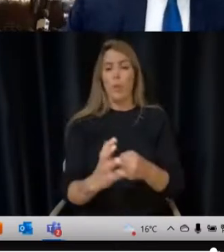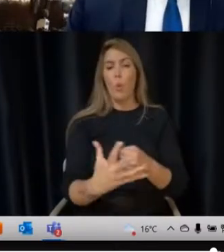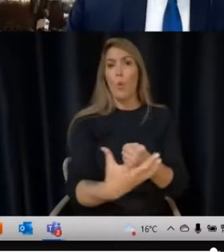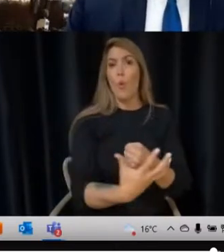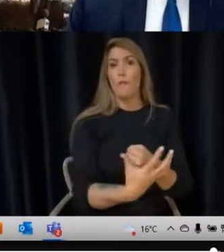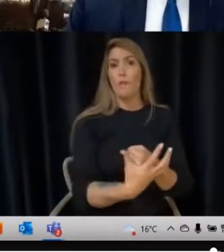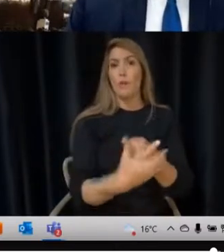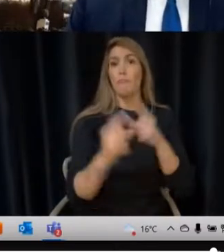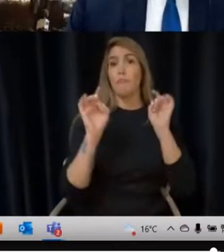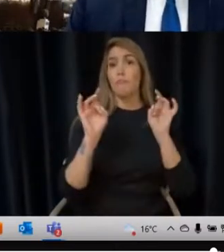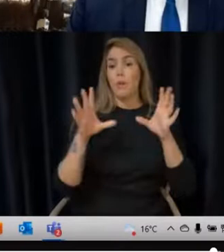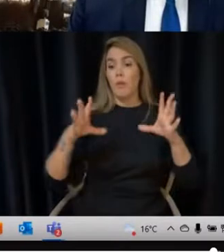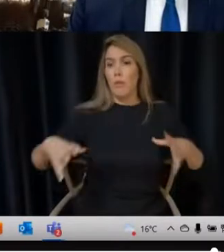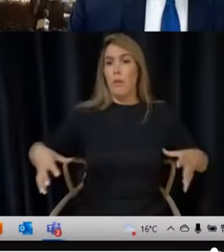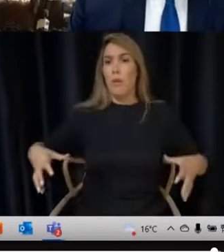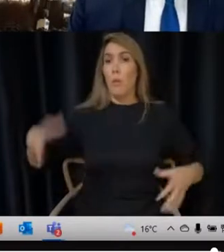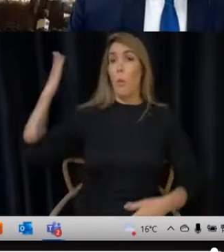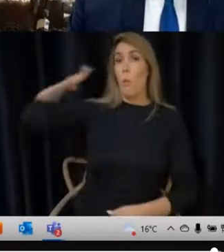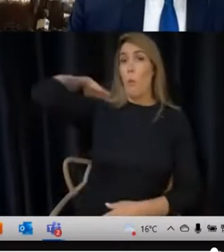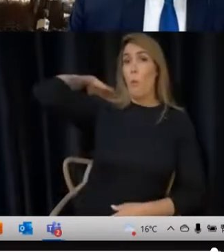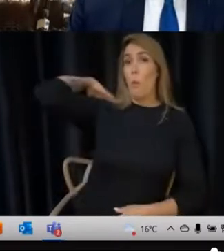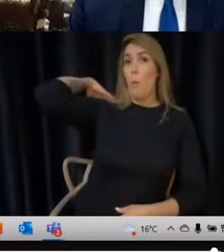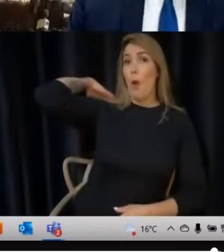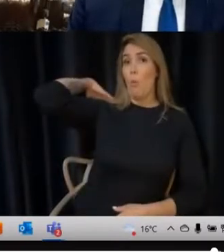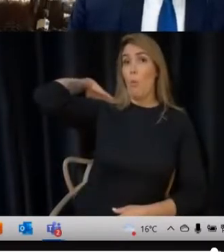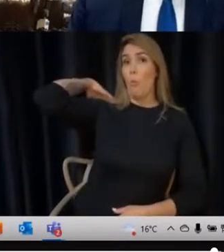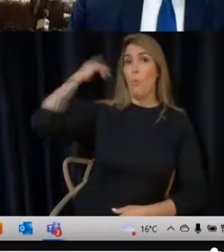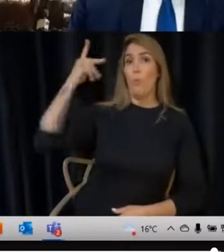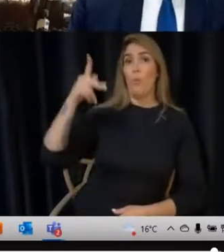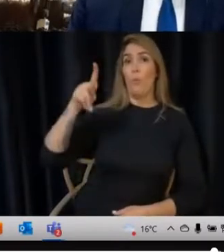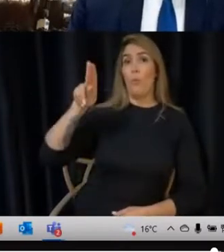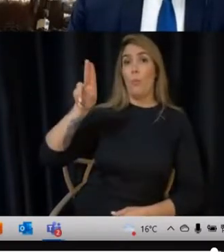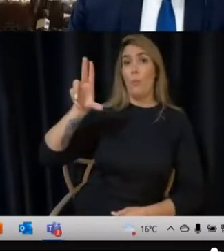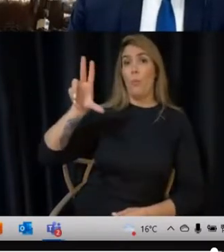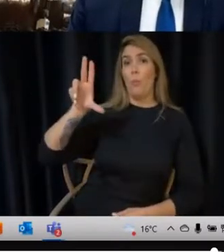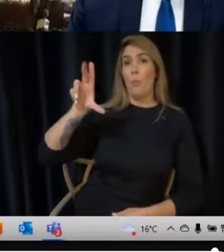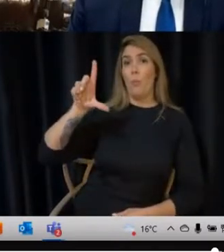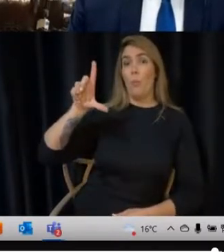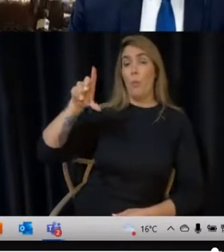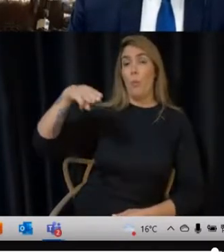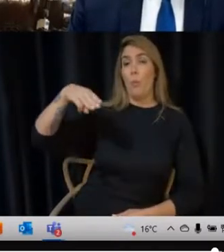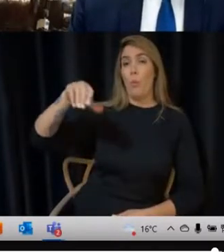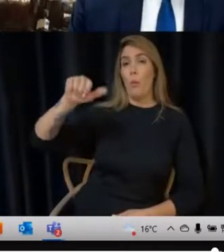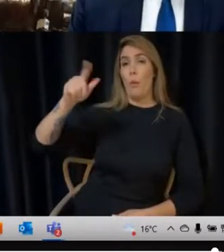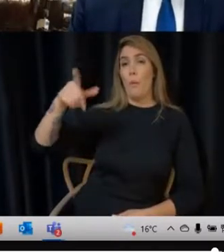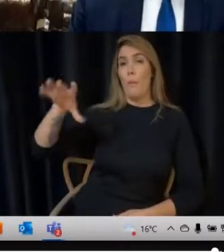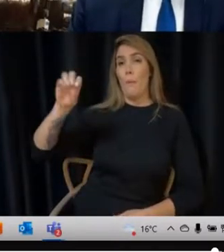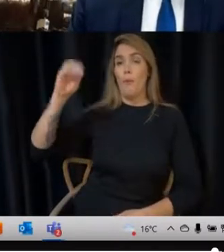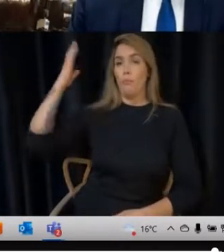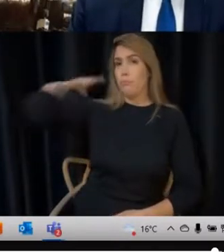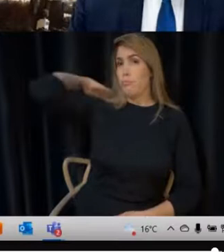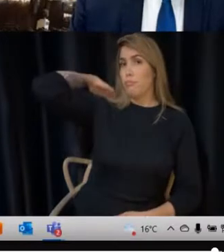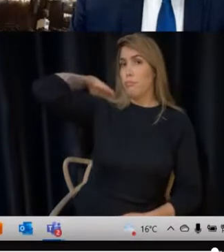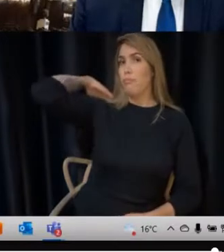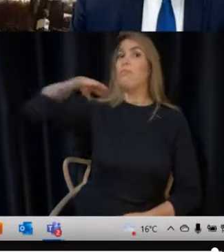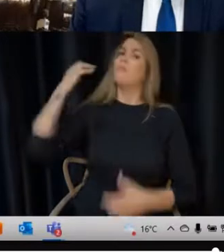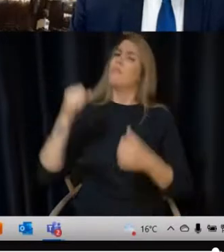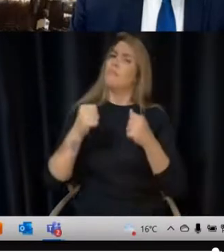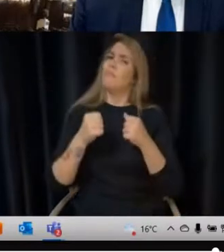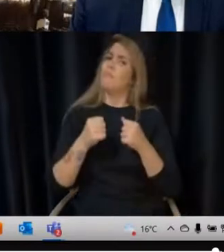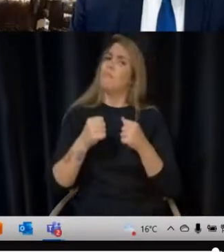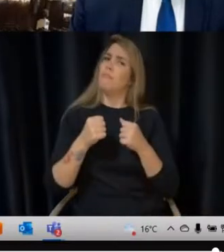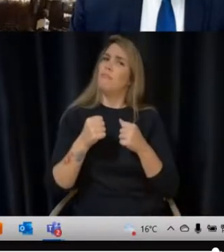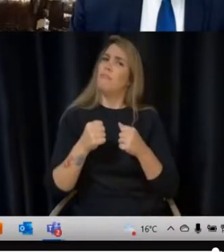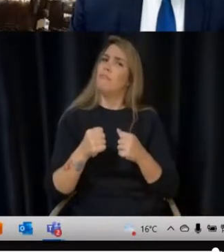pulmão. Então, até a equipe do pulmão precisa avaliar se o paciente faleceu com COVID, se pode ou não ser doador de pulmão.